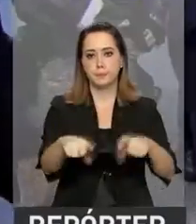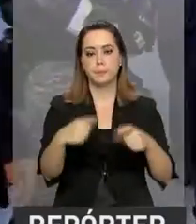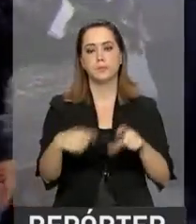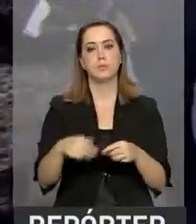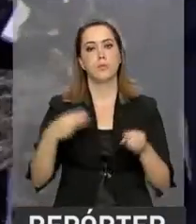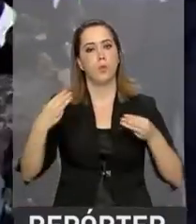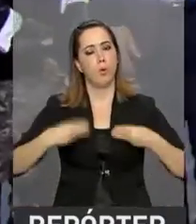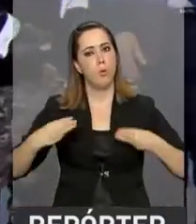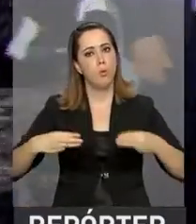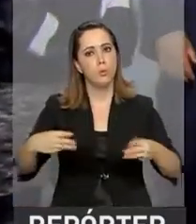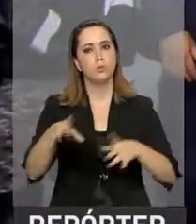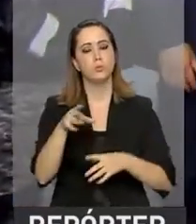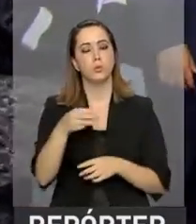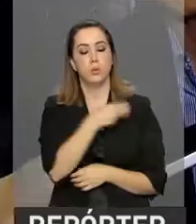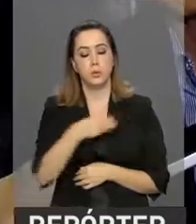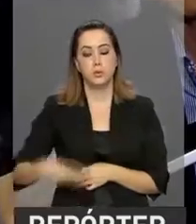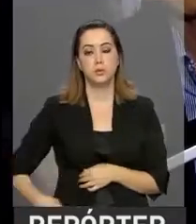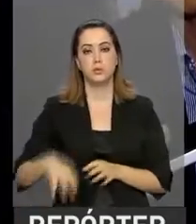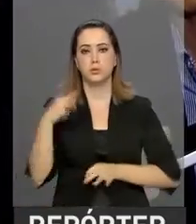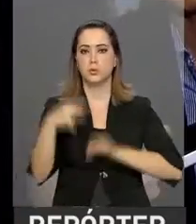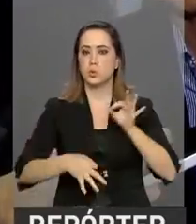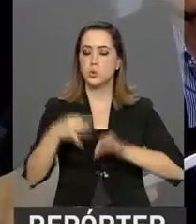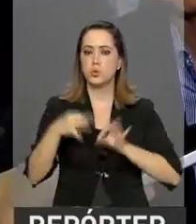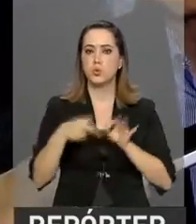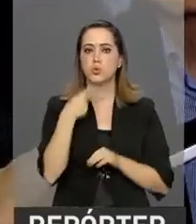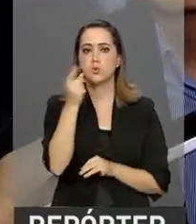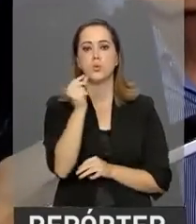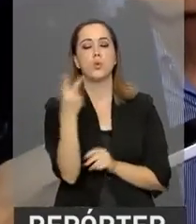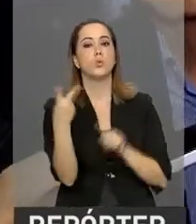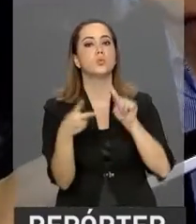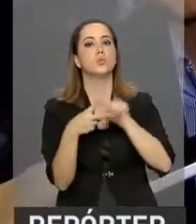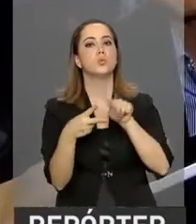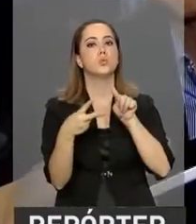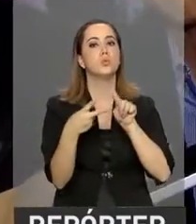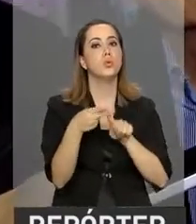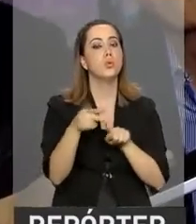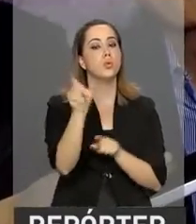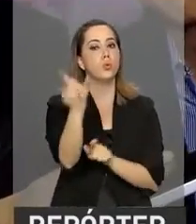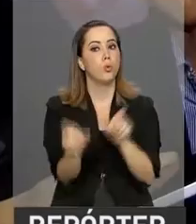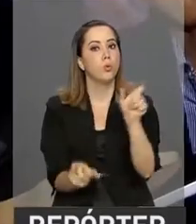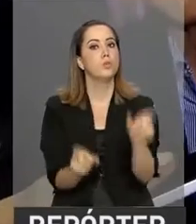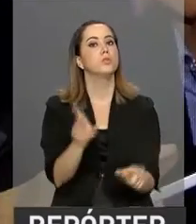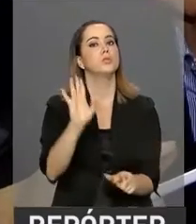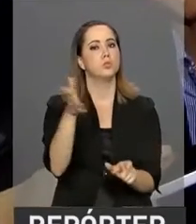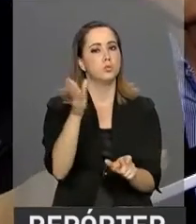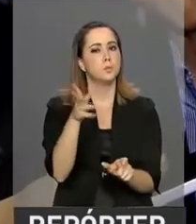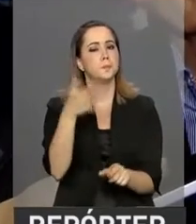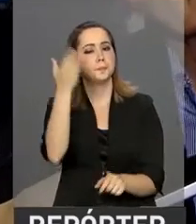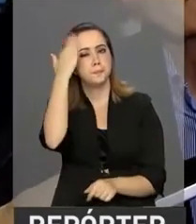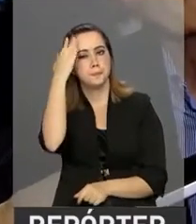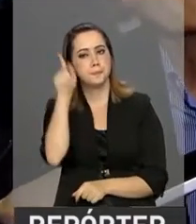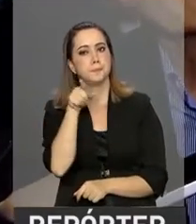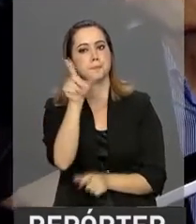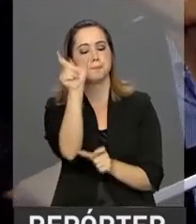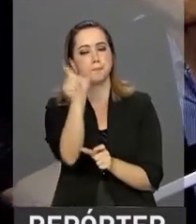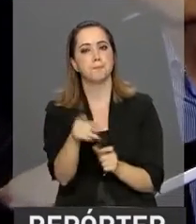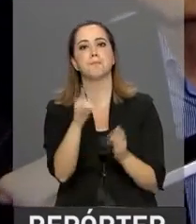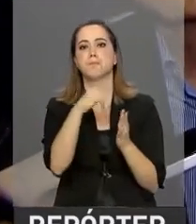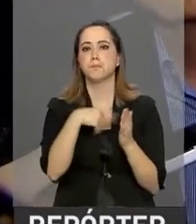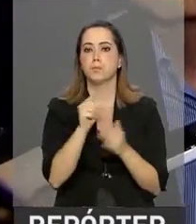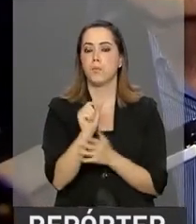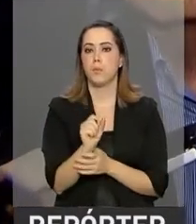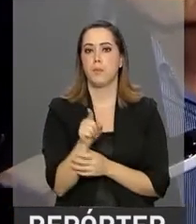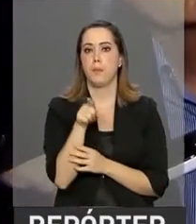e cidadania alexandre de moraes disse que duas pessoas suspeitas do ataque já foram identificadas nós já